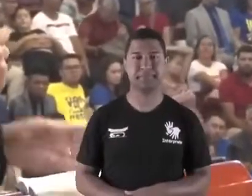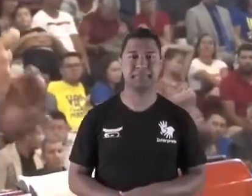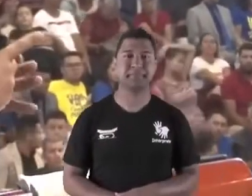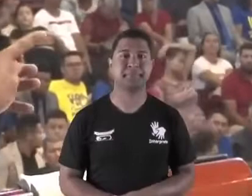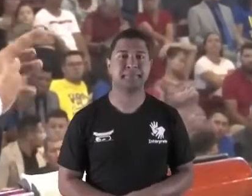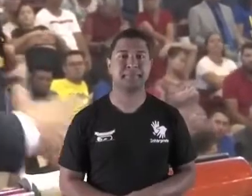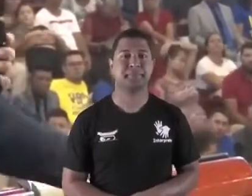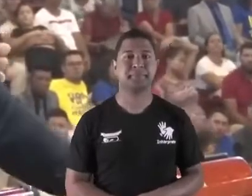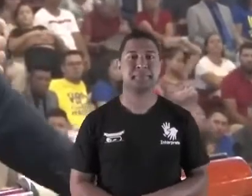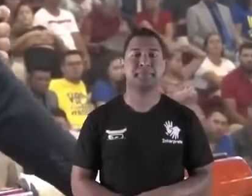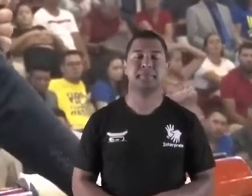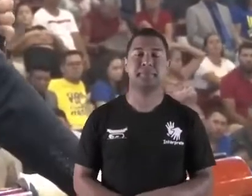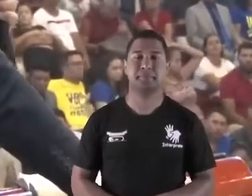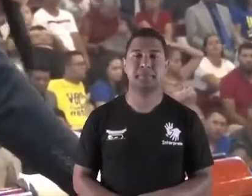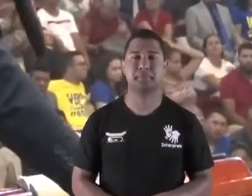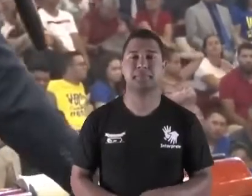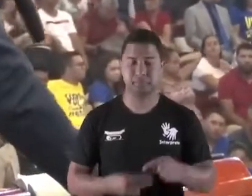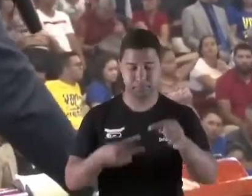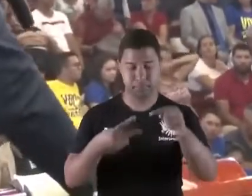cada querubim